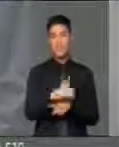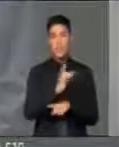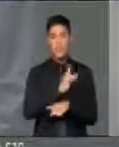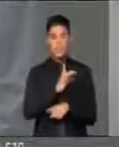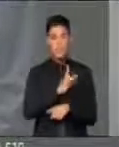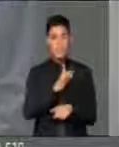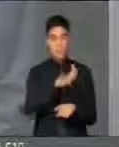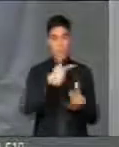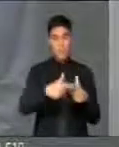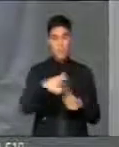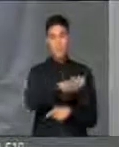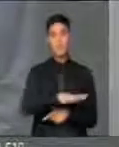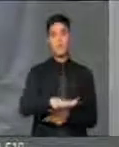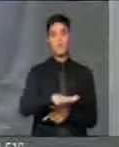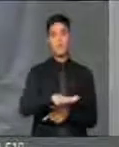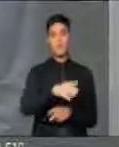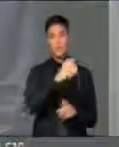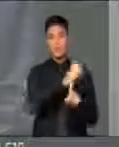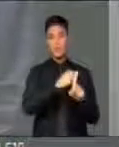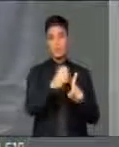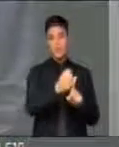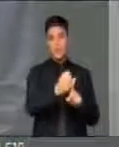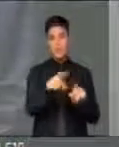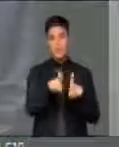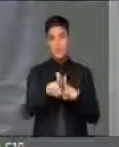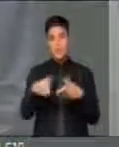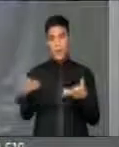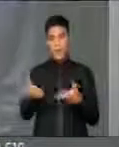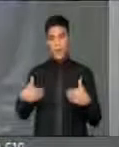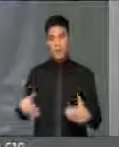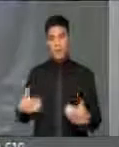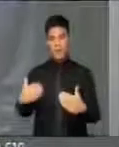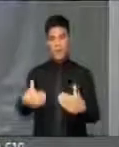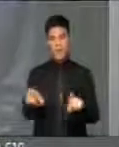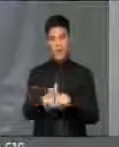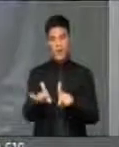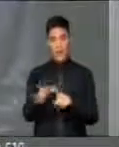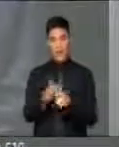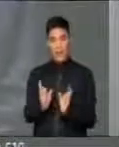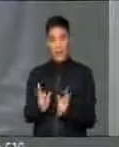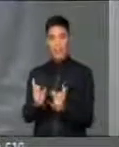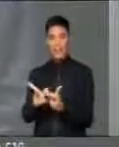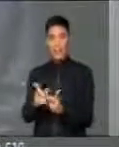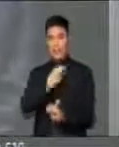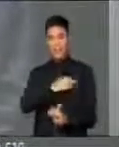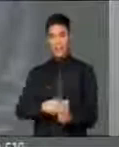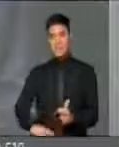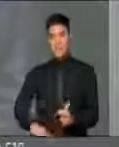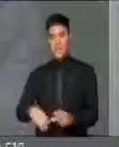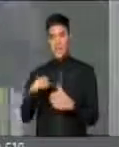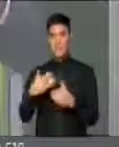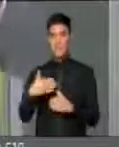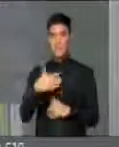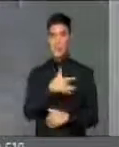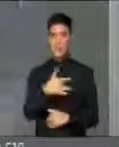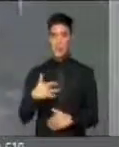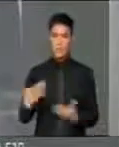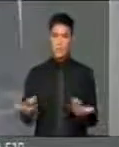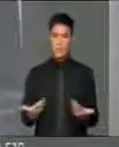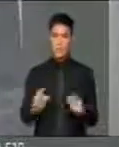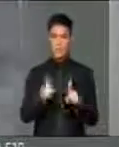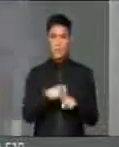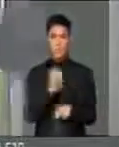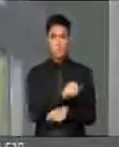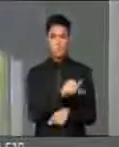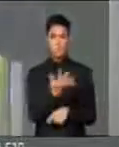onde ficou interesse da dramática situação das 5 mil crianças nascidas com a microcefalia. Não posso deixar de